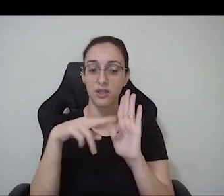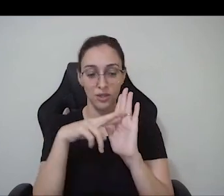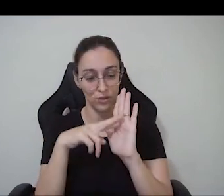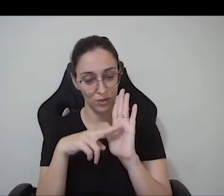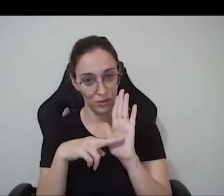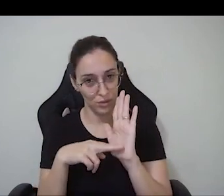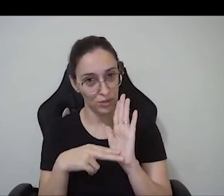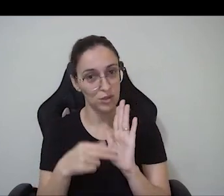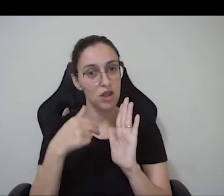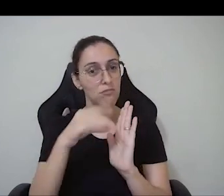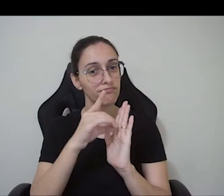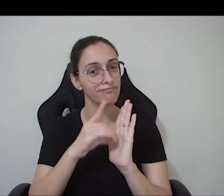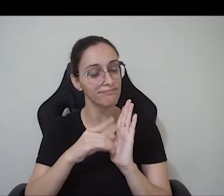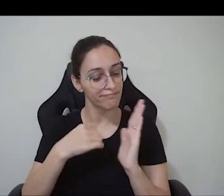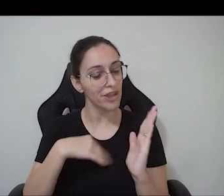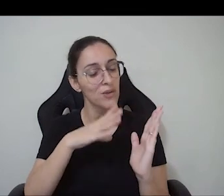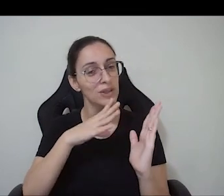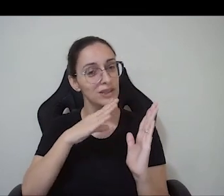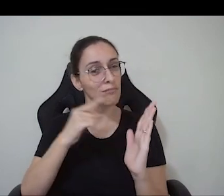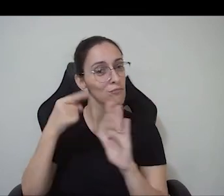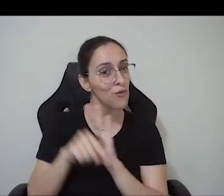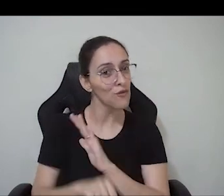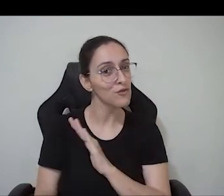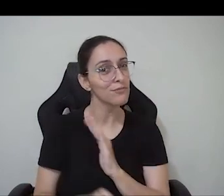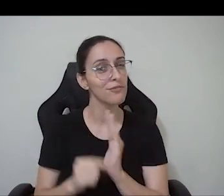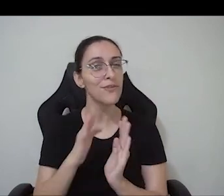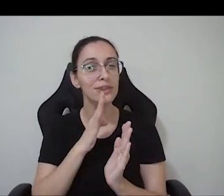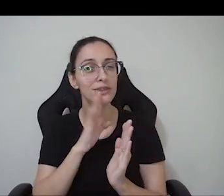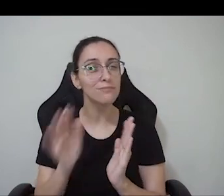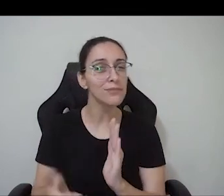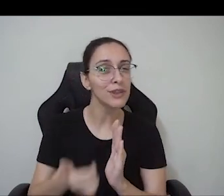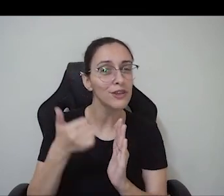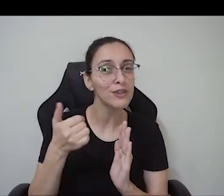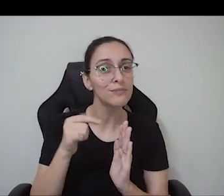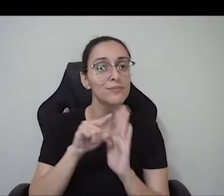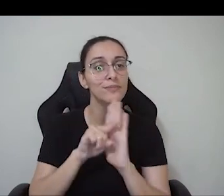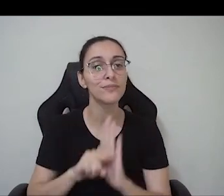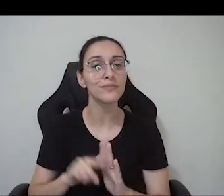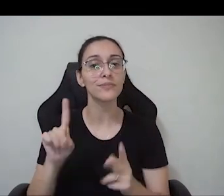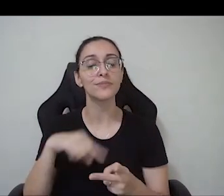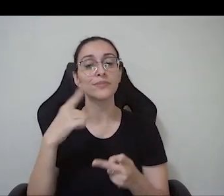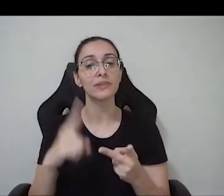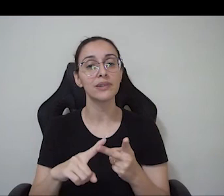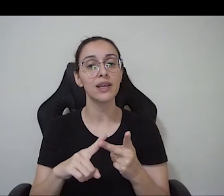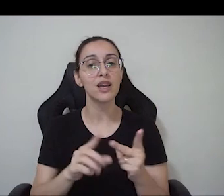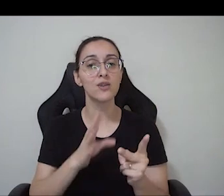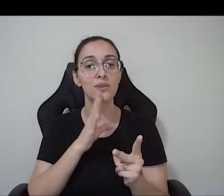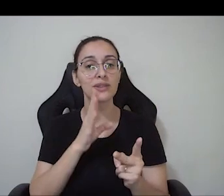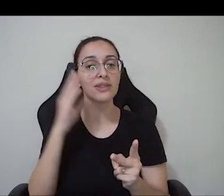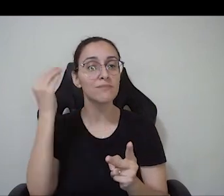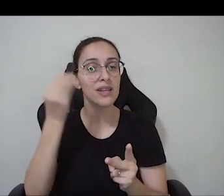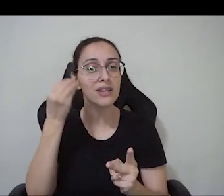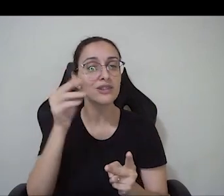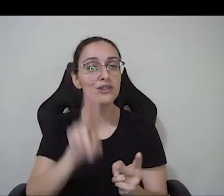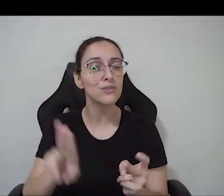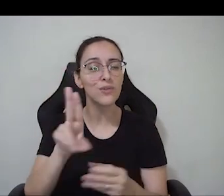e diretrizes, se aprofundar um pouquinho, saber melhor sobre elas. Segundo passo é conhecer sobre a experiência